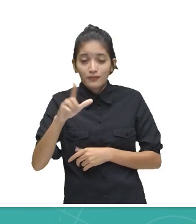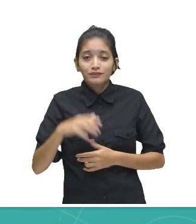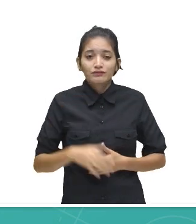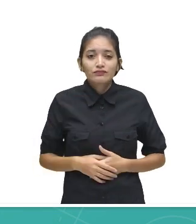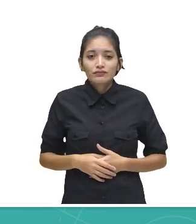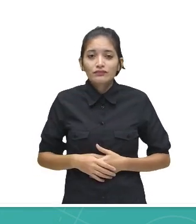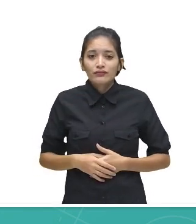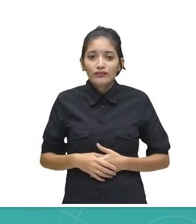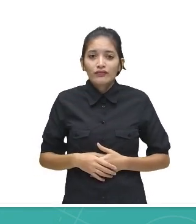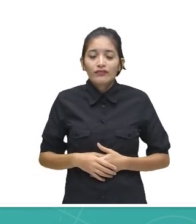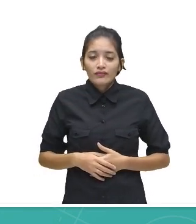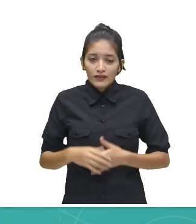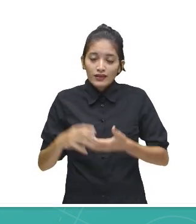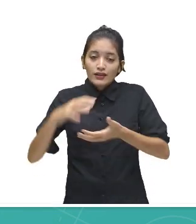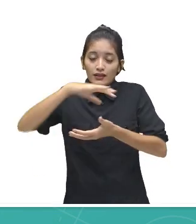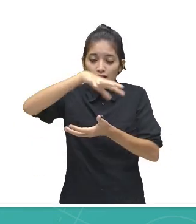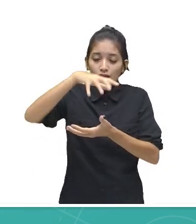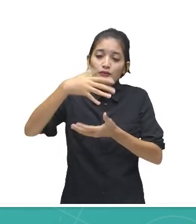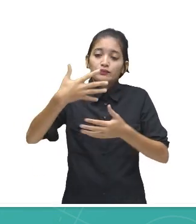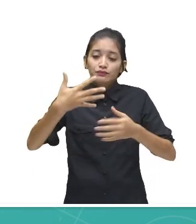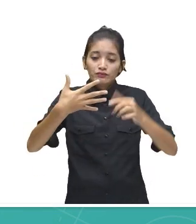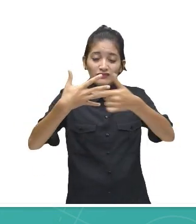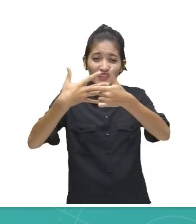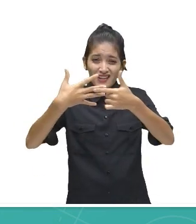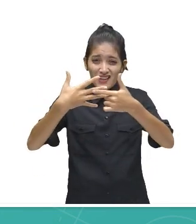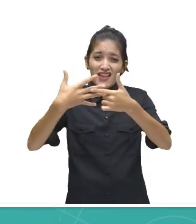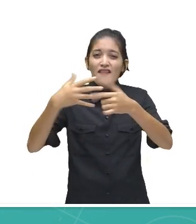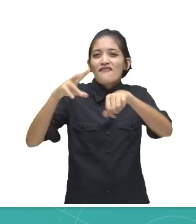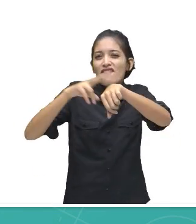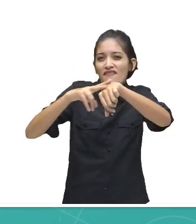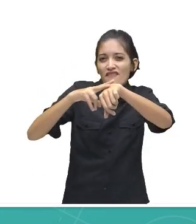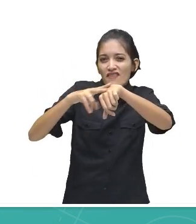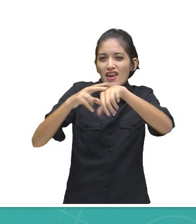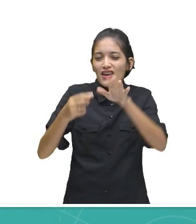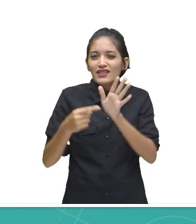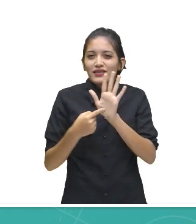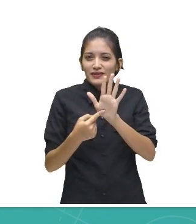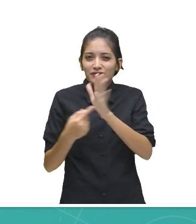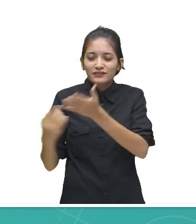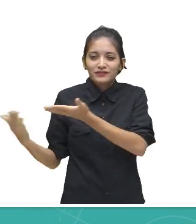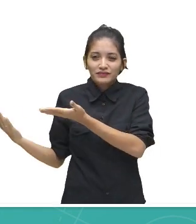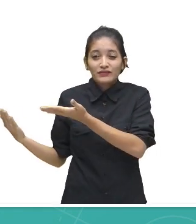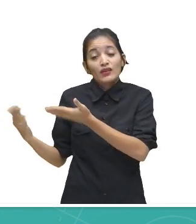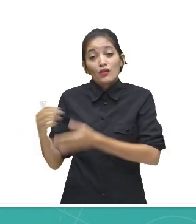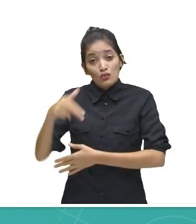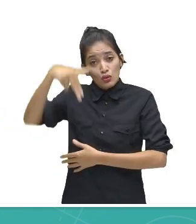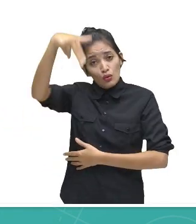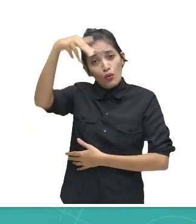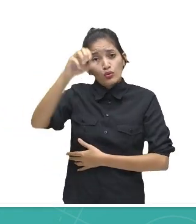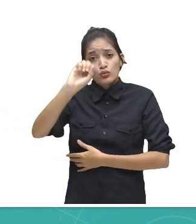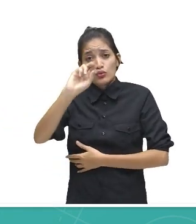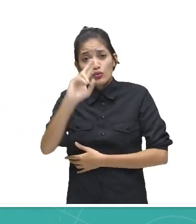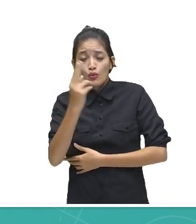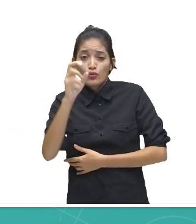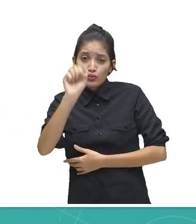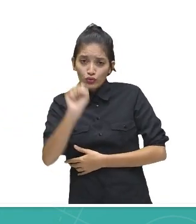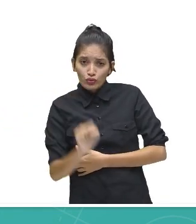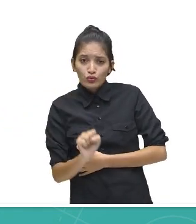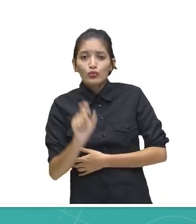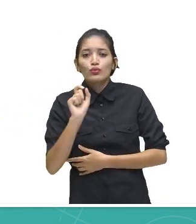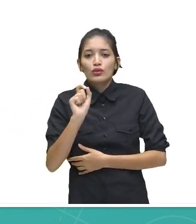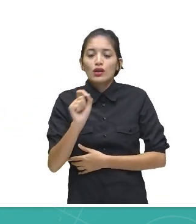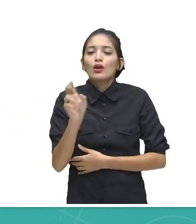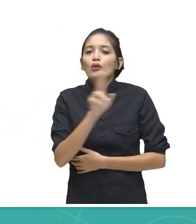área mais aqui, que está destacada em verde aqui na tela de vocês, tanto para o norte quanto para o sul, é a chamada